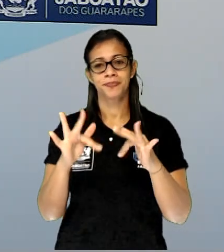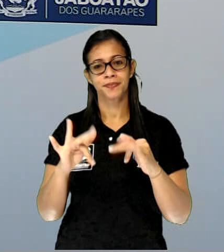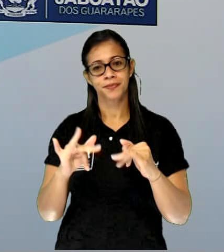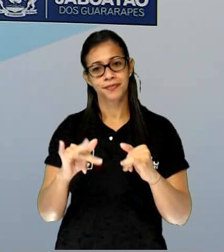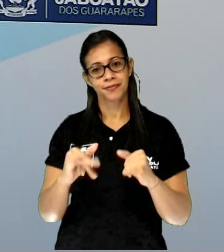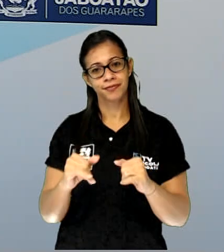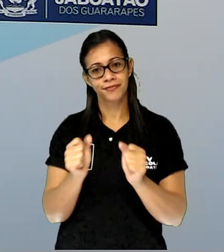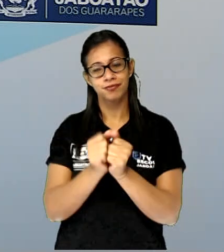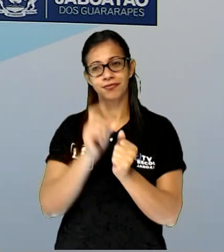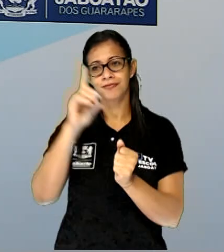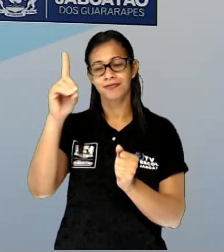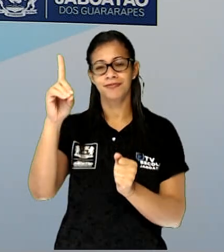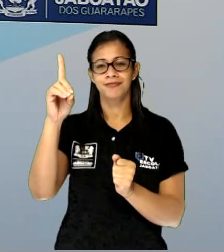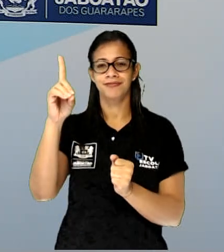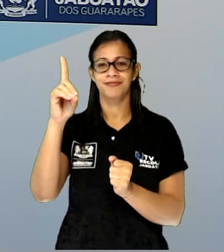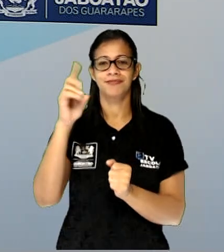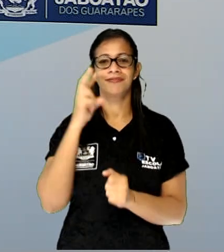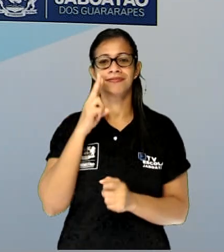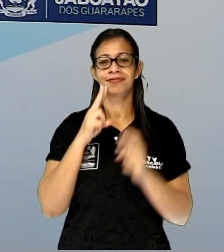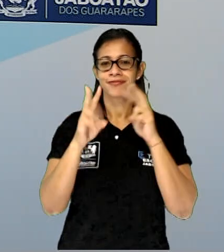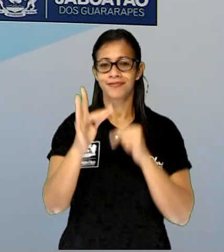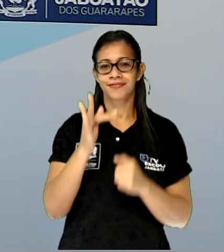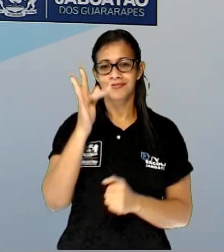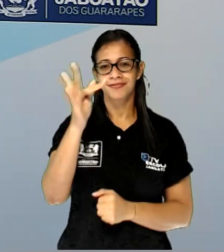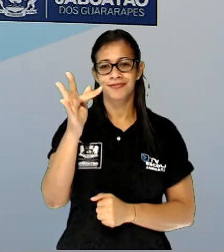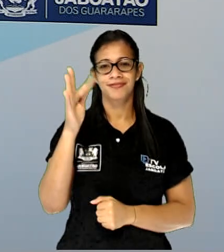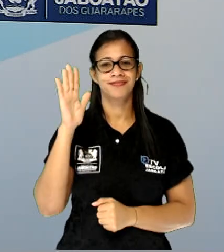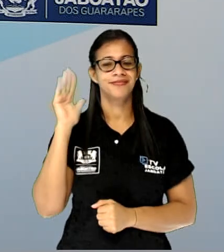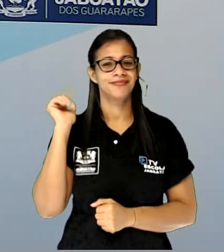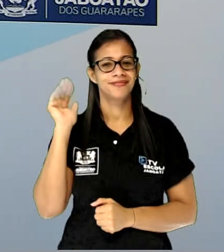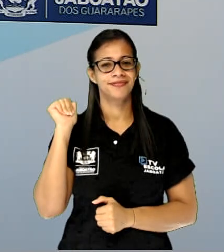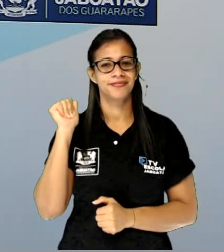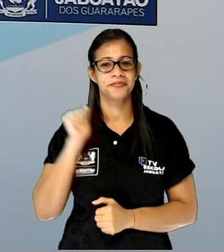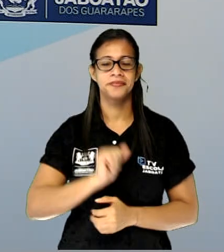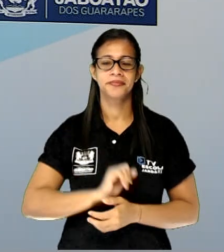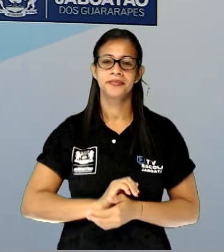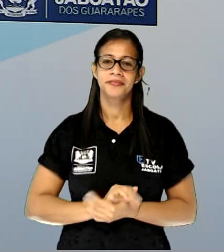E fiquem com Deus e a gente se vê na próxima aula. Tchau, pessoal!